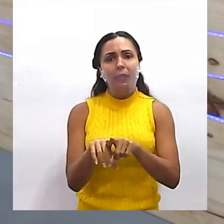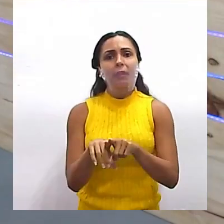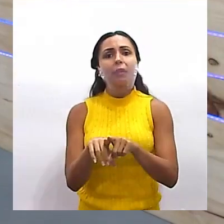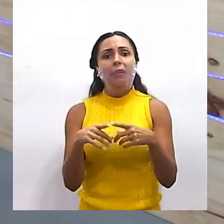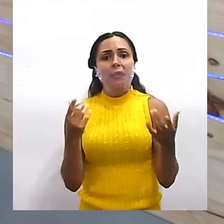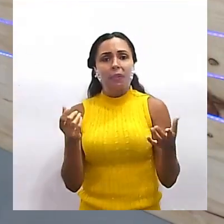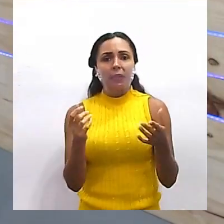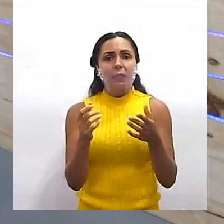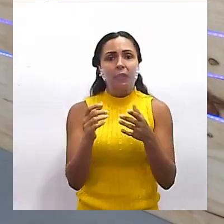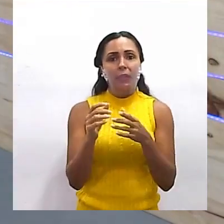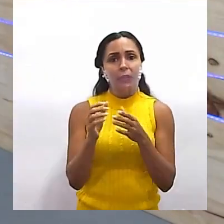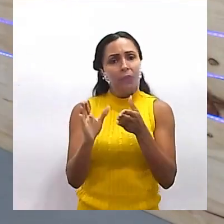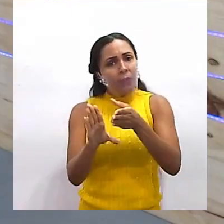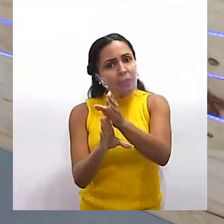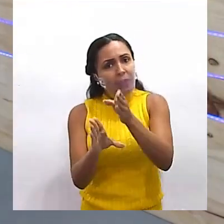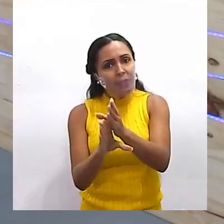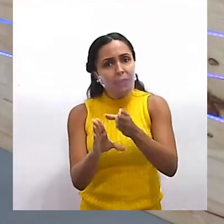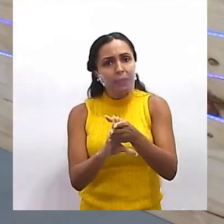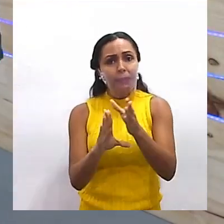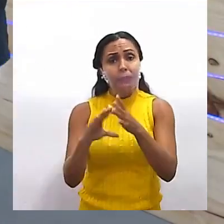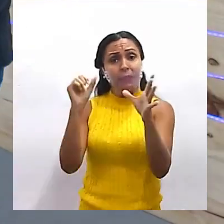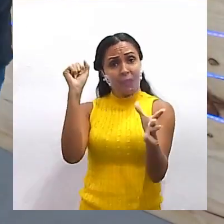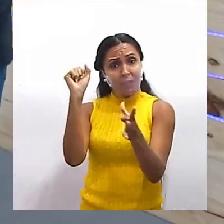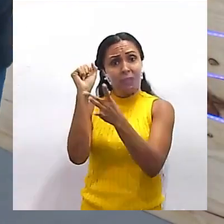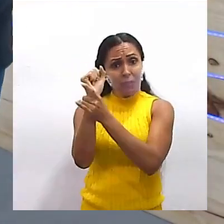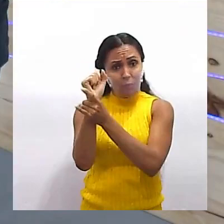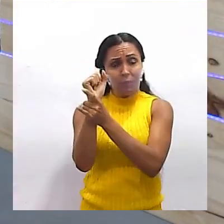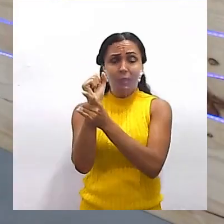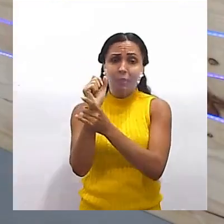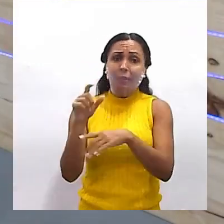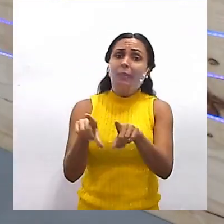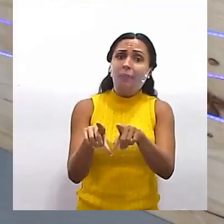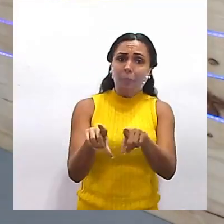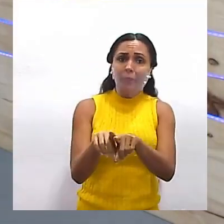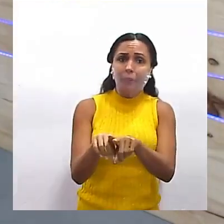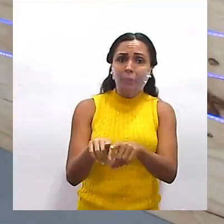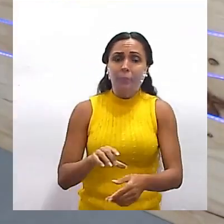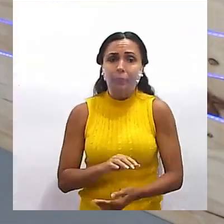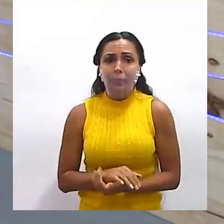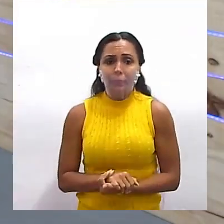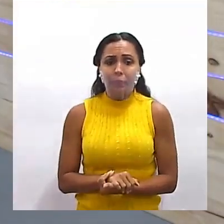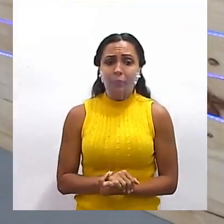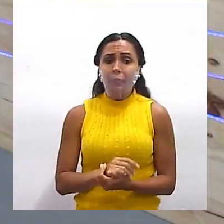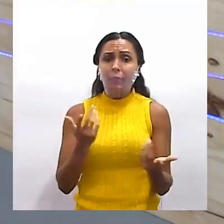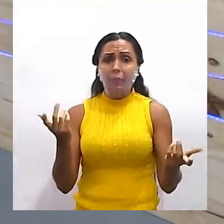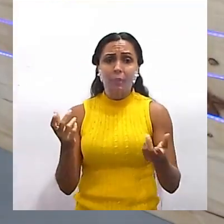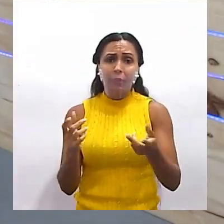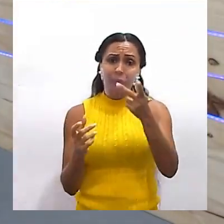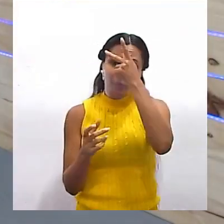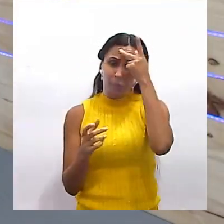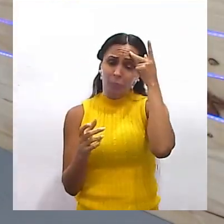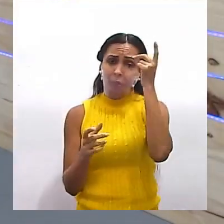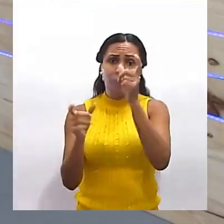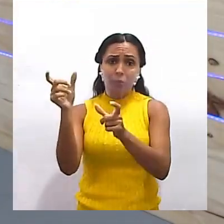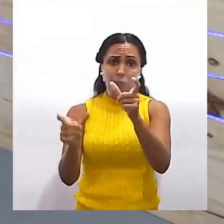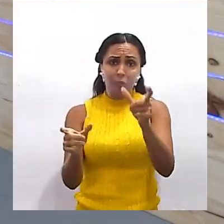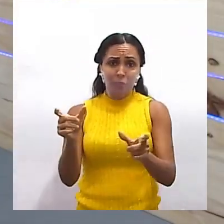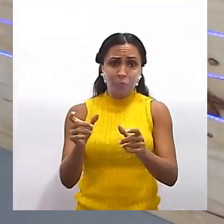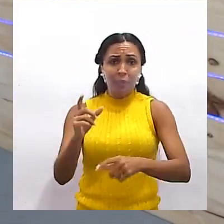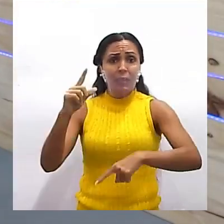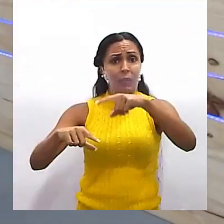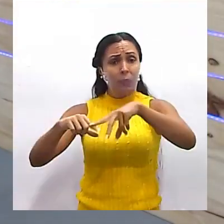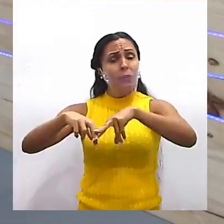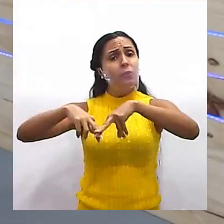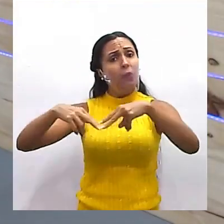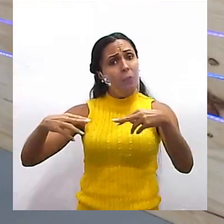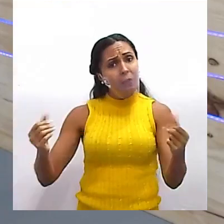questão de segurança da carga, né? A gente fala segurança das pessoas, tem que falar também de segurança das cargas. Então